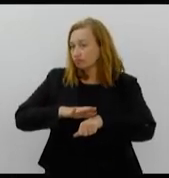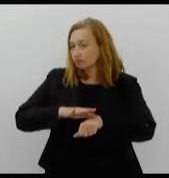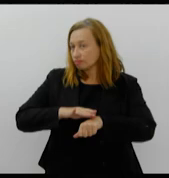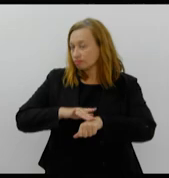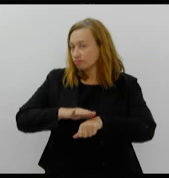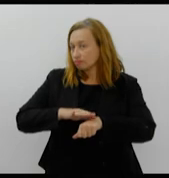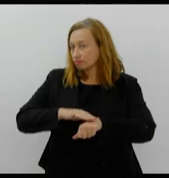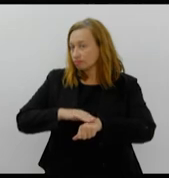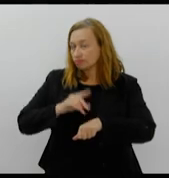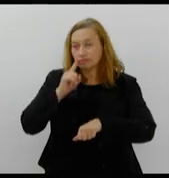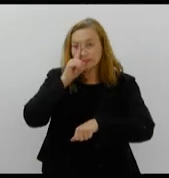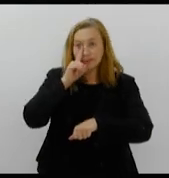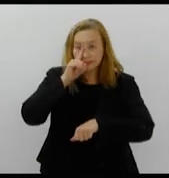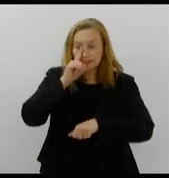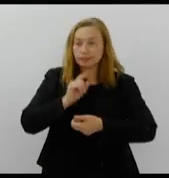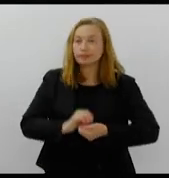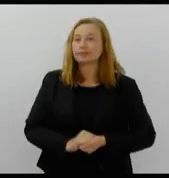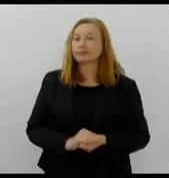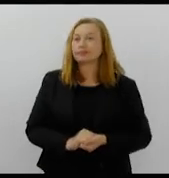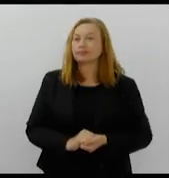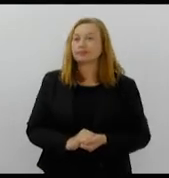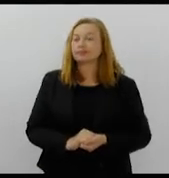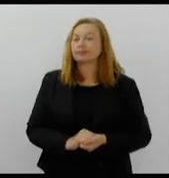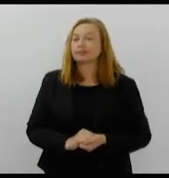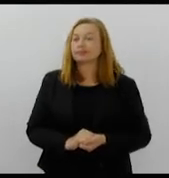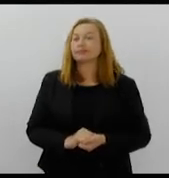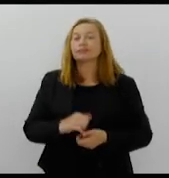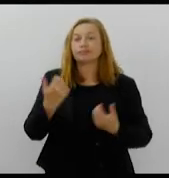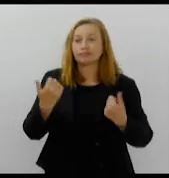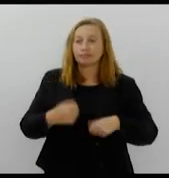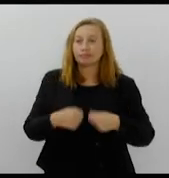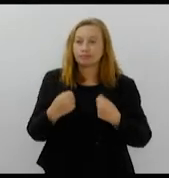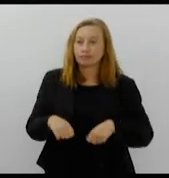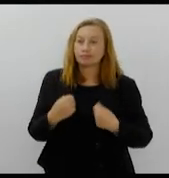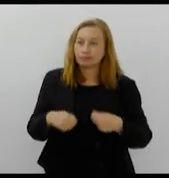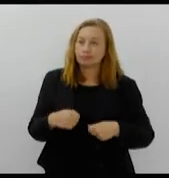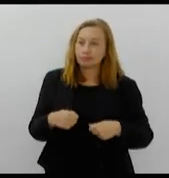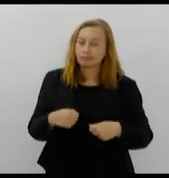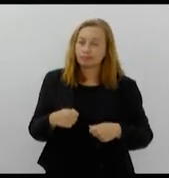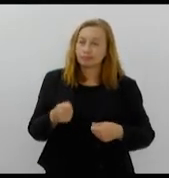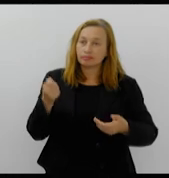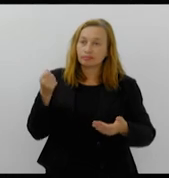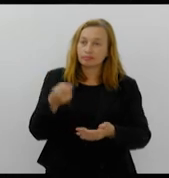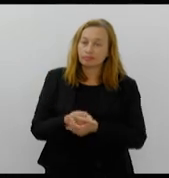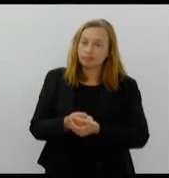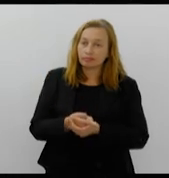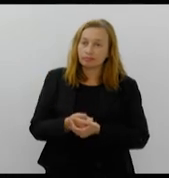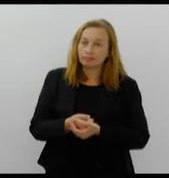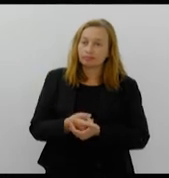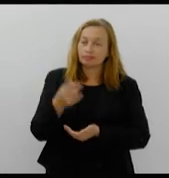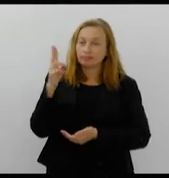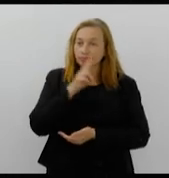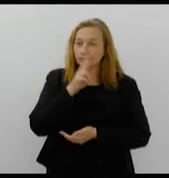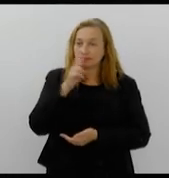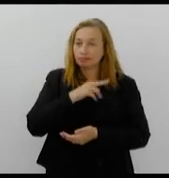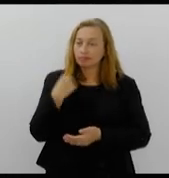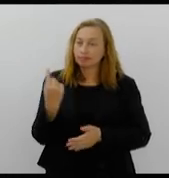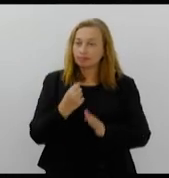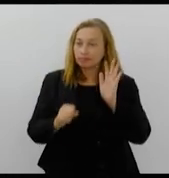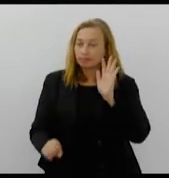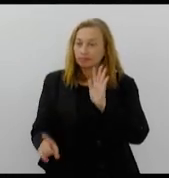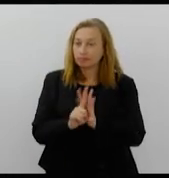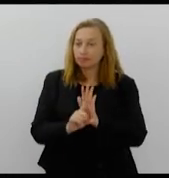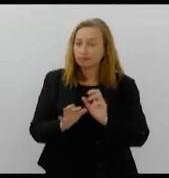infecciosas decorrentes de transplante precisam de indenização automática. E essa lei nossa